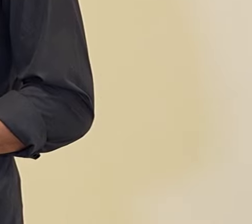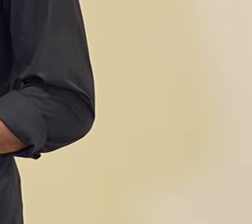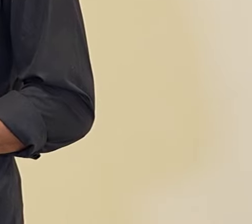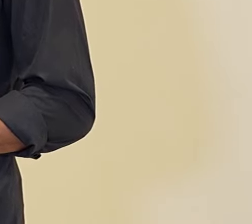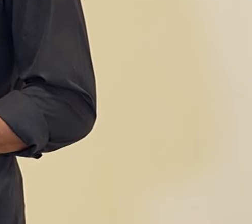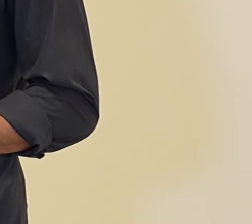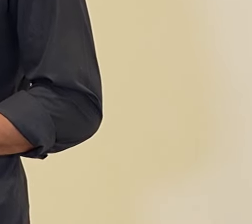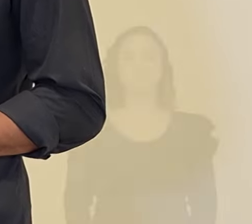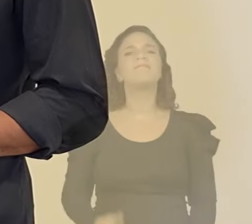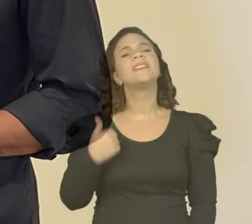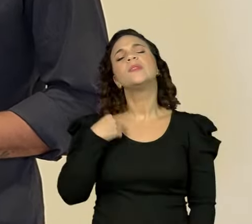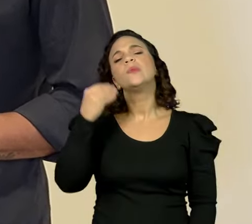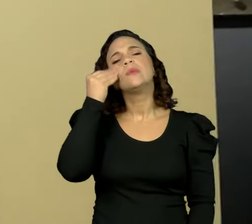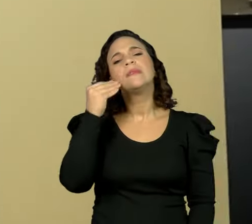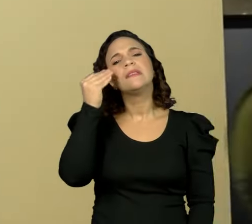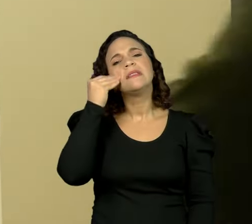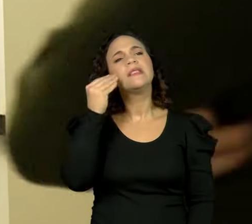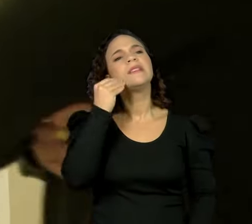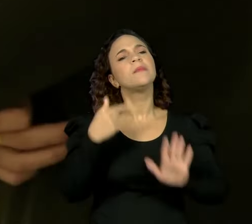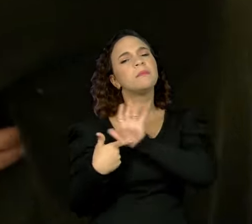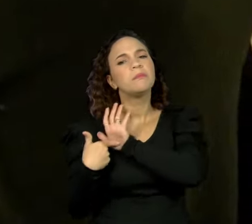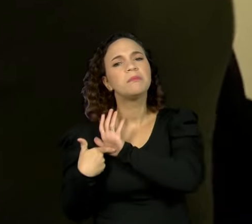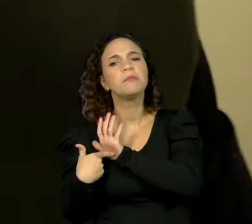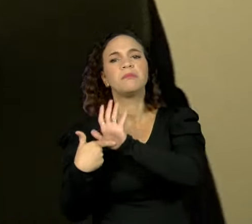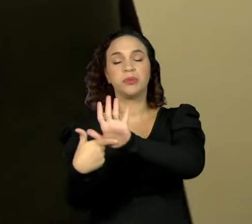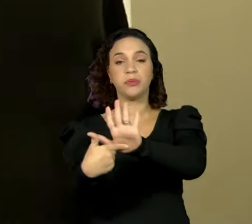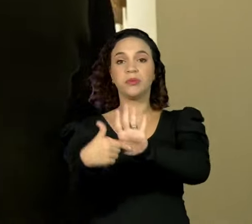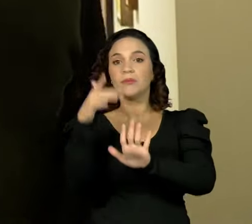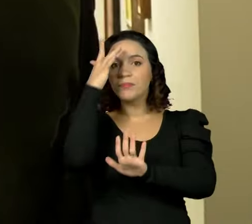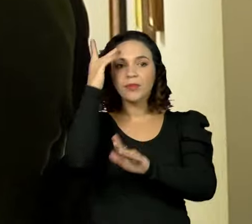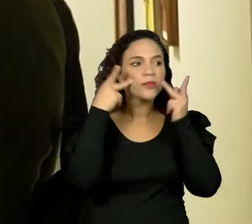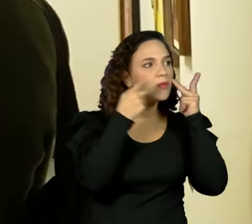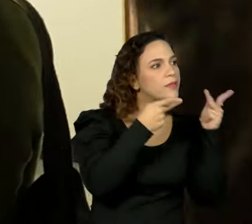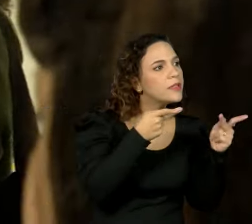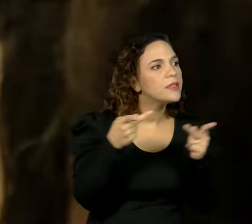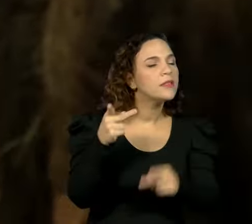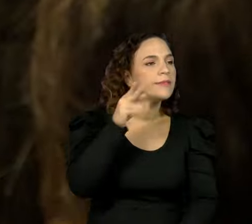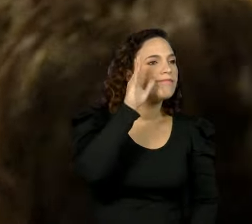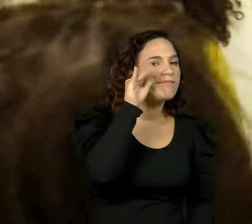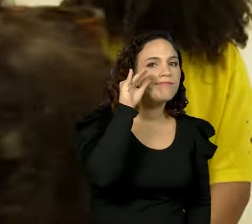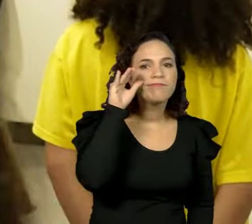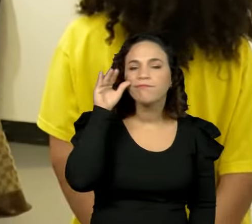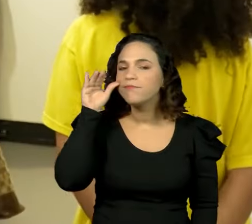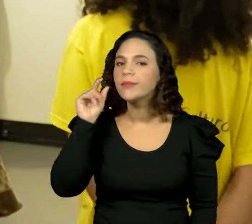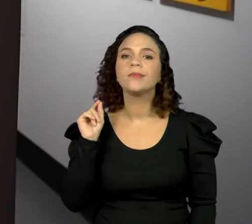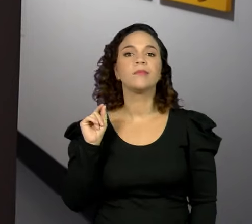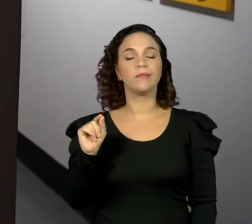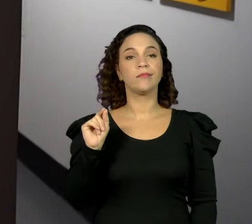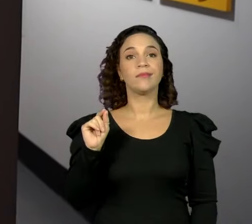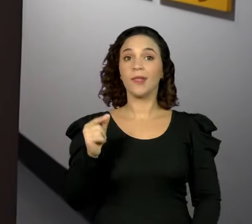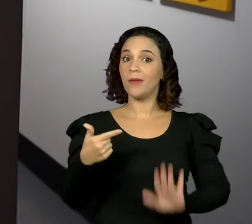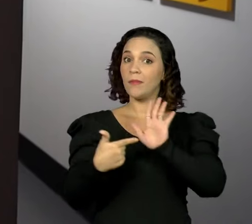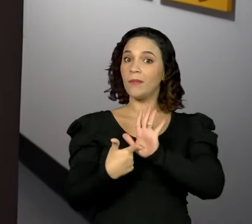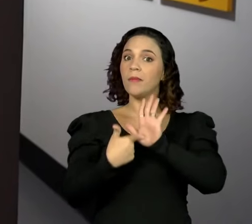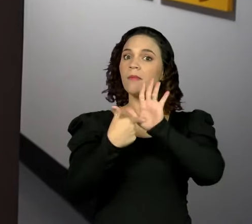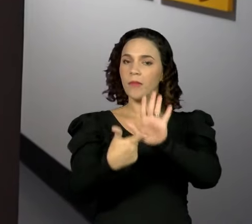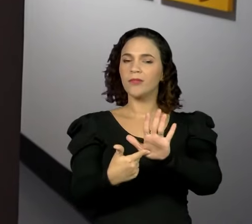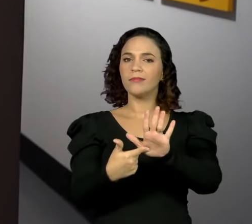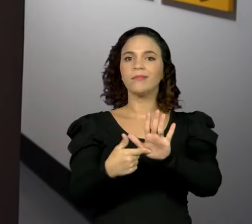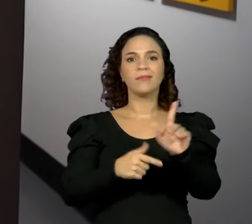Eu busquei transmitir para o público, né, que visita a exposição, primeiro apontar o quão